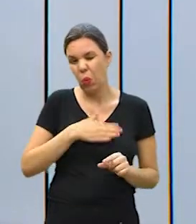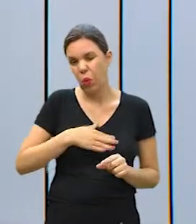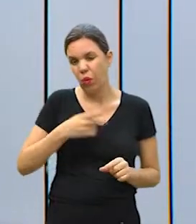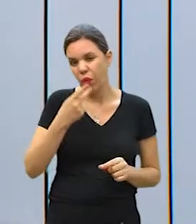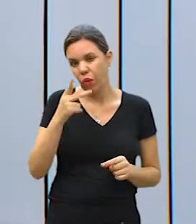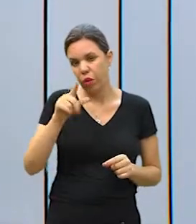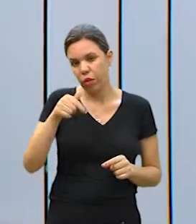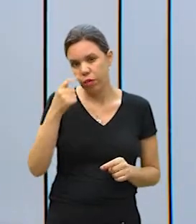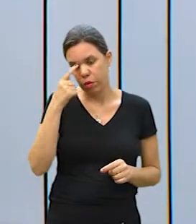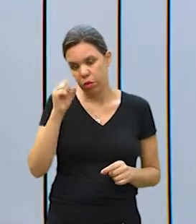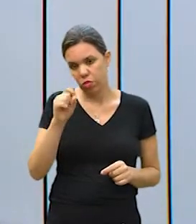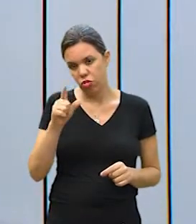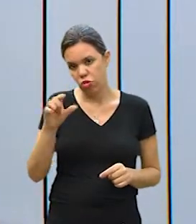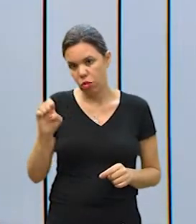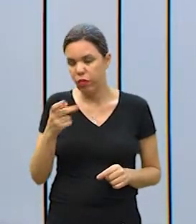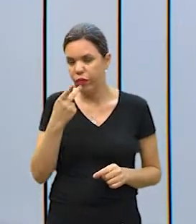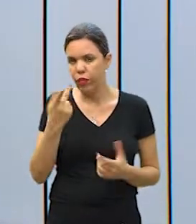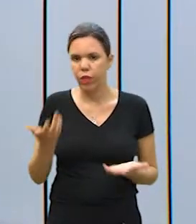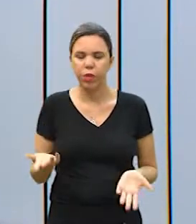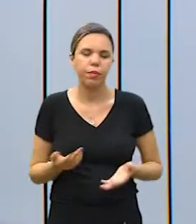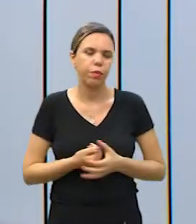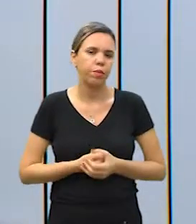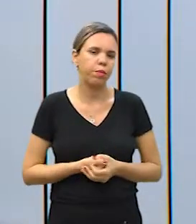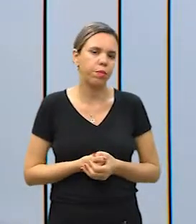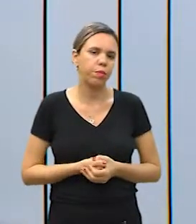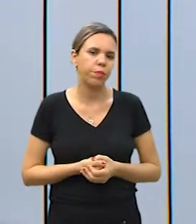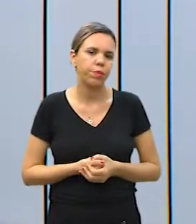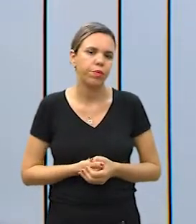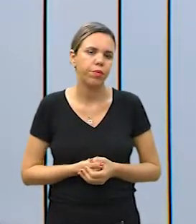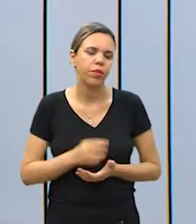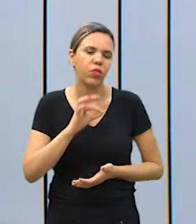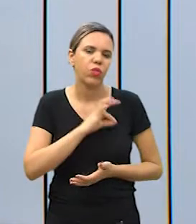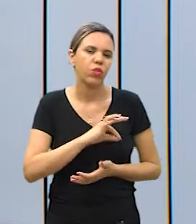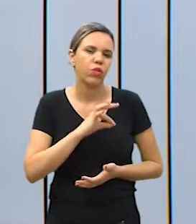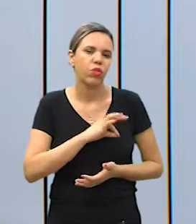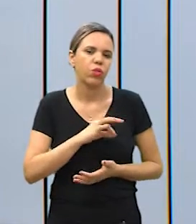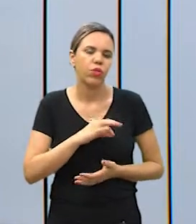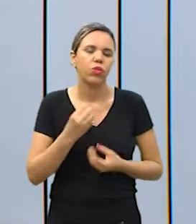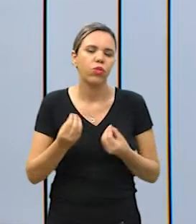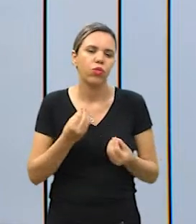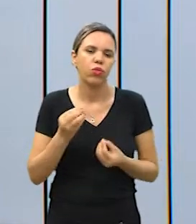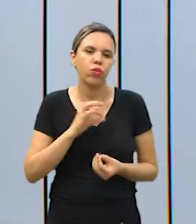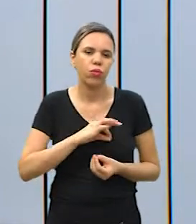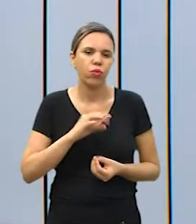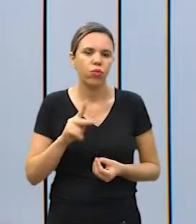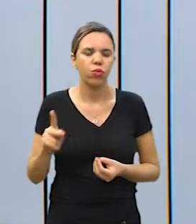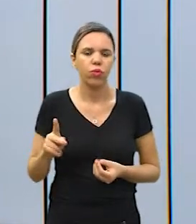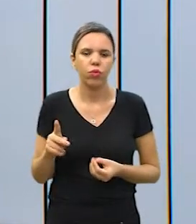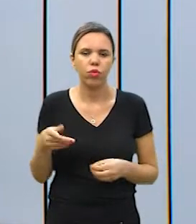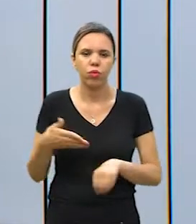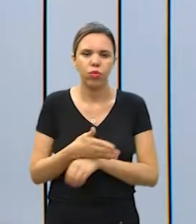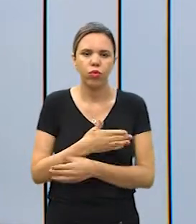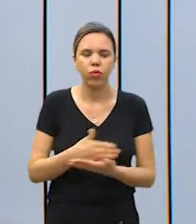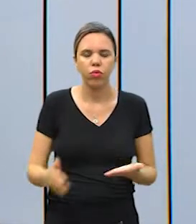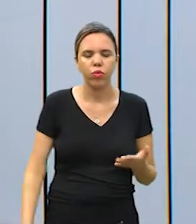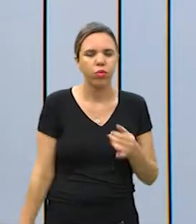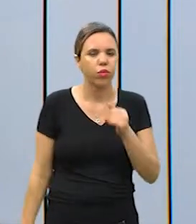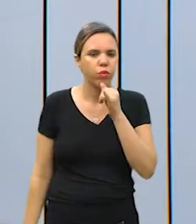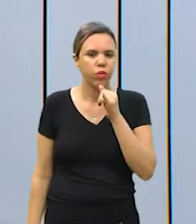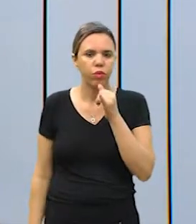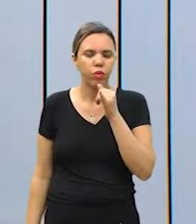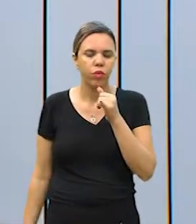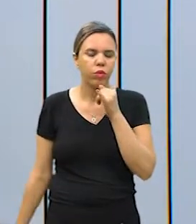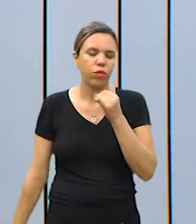gostaria até que depois a Solange falasse o piso, como que estão o salário dos ingressantes, por